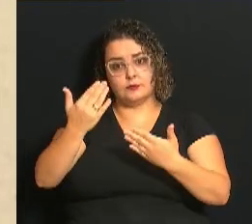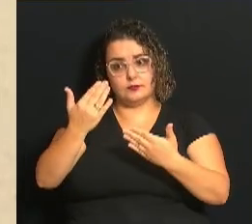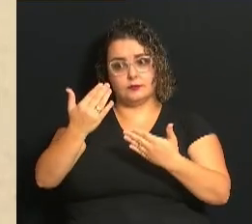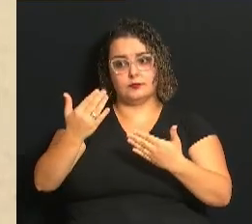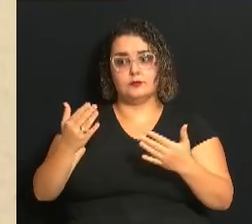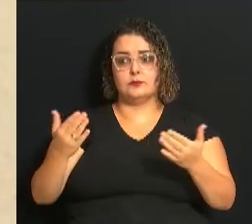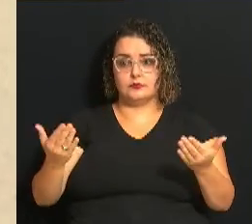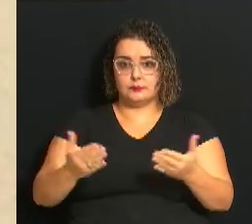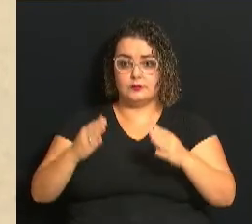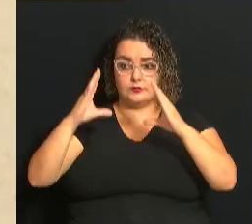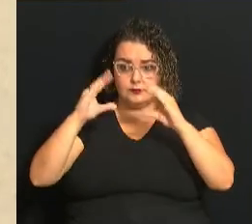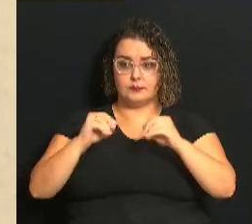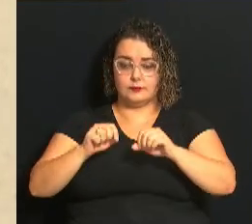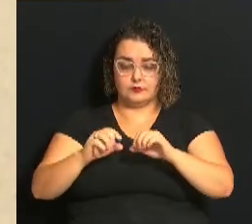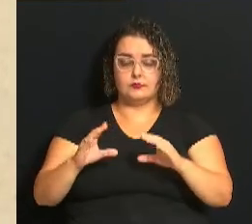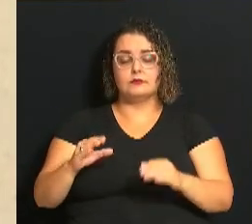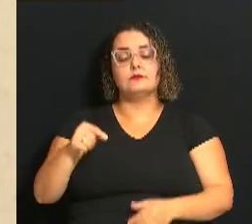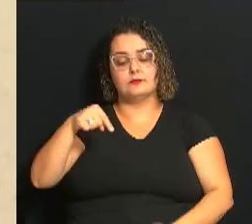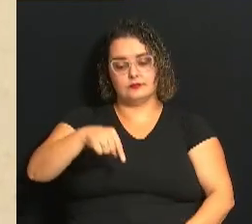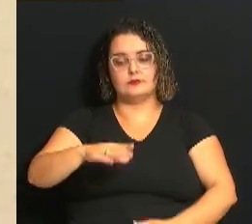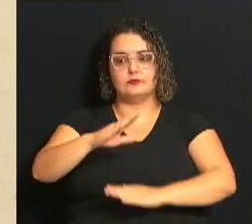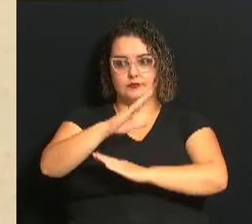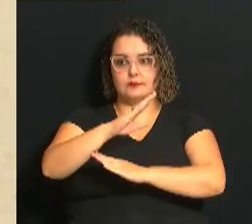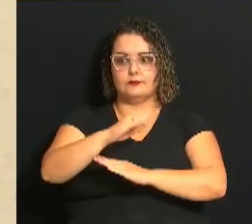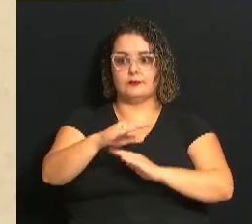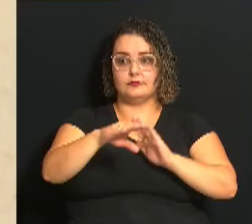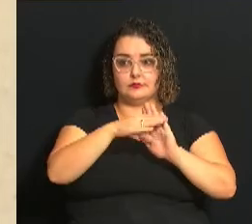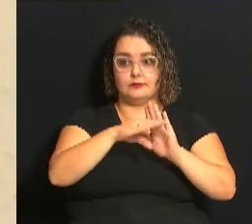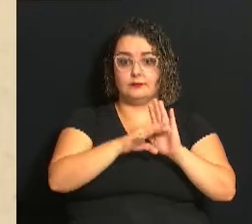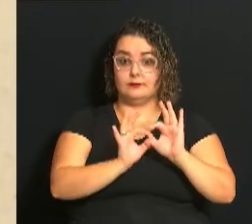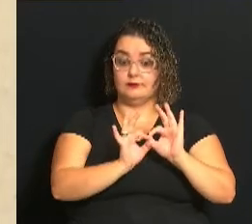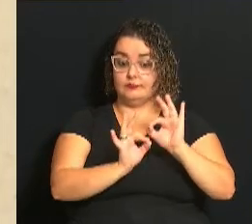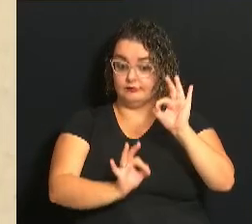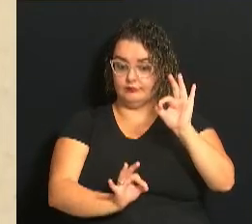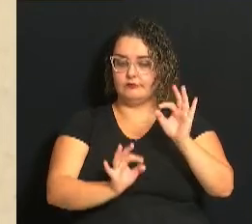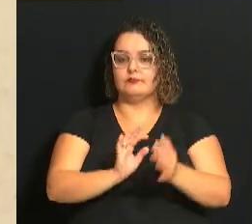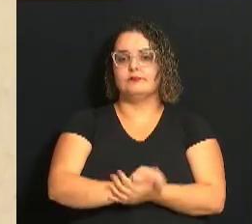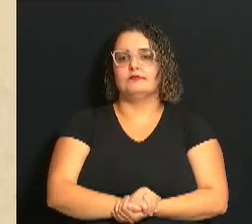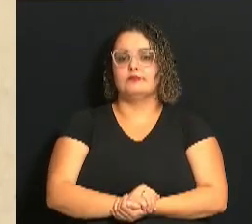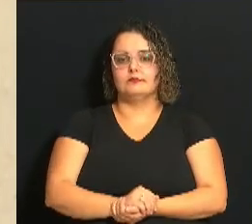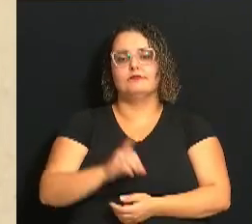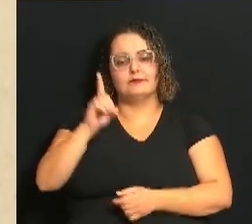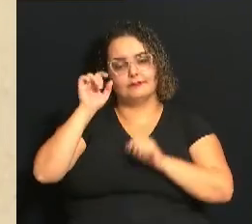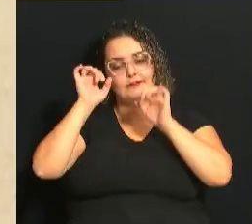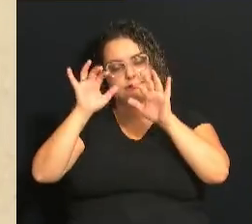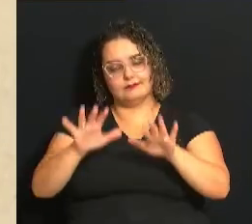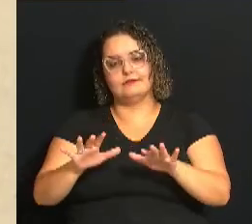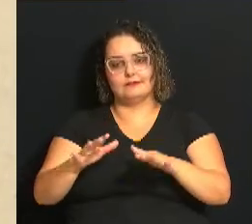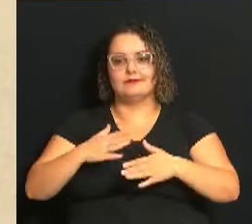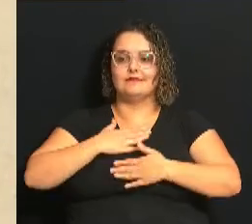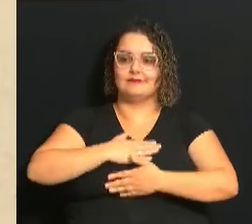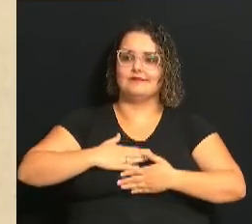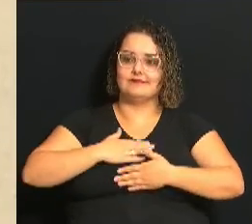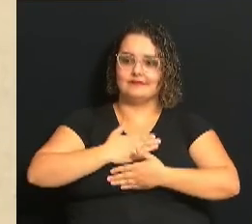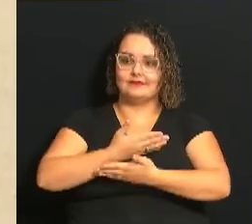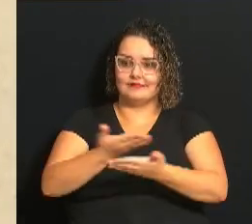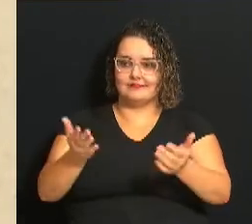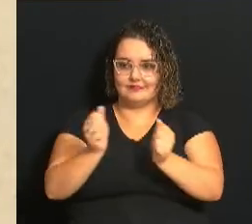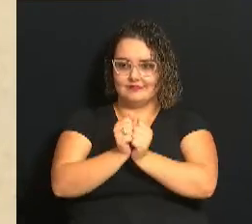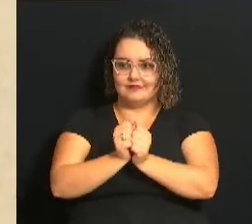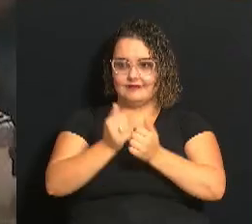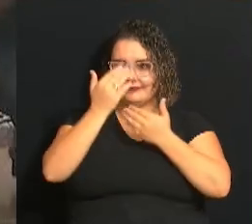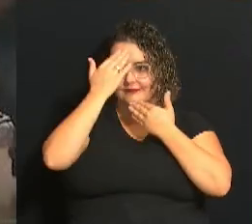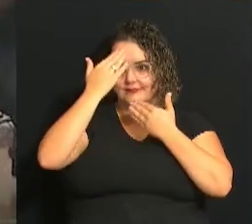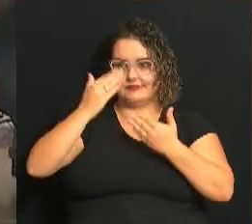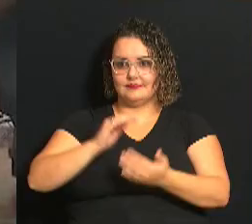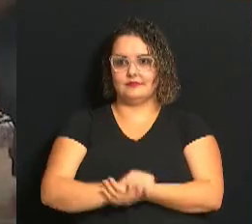temos sessão aqui na casa com uma pauta bastante completa. Que Deus abençoe, foi um prazer estar com vocês aqui. Obrigado.